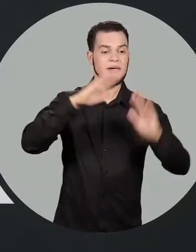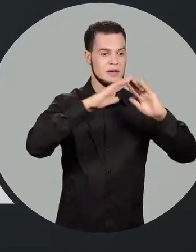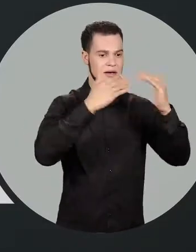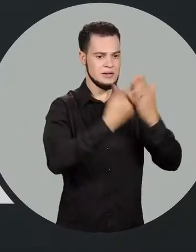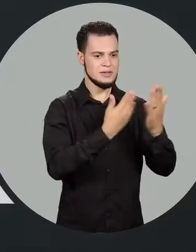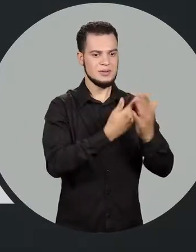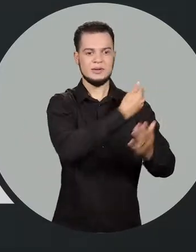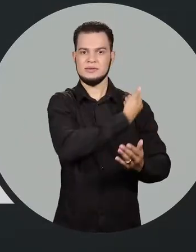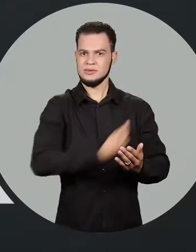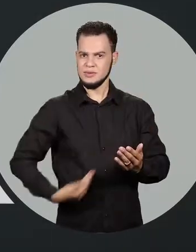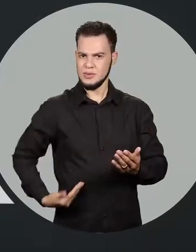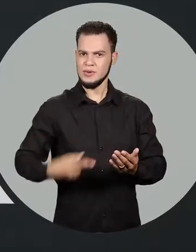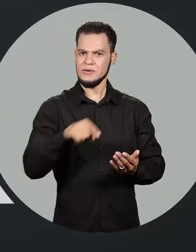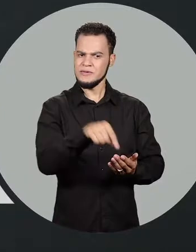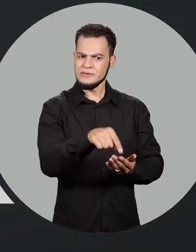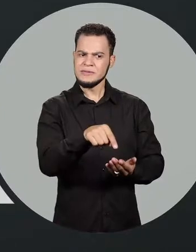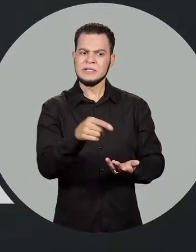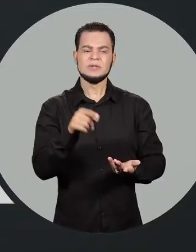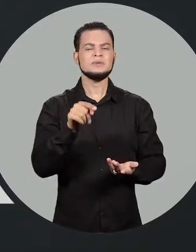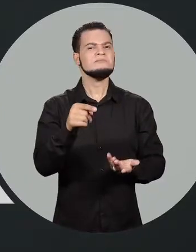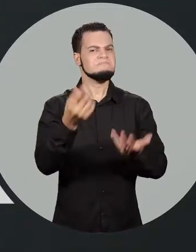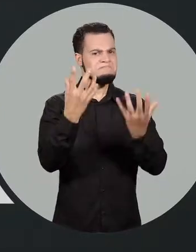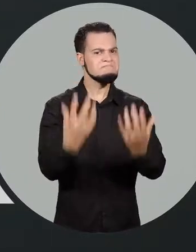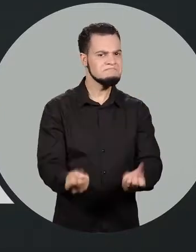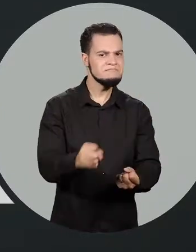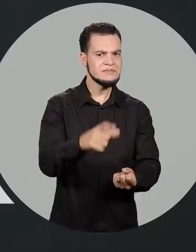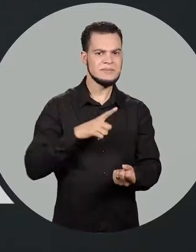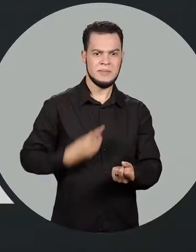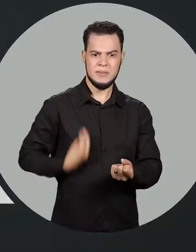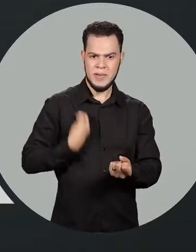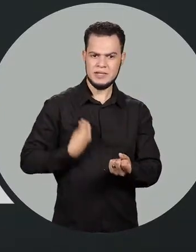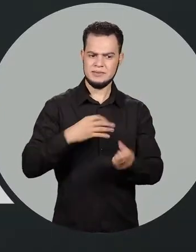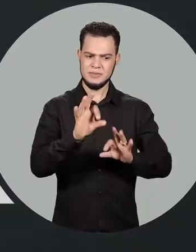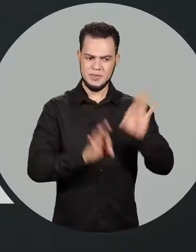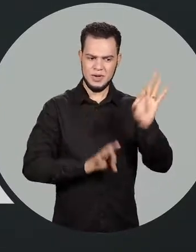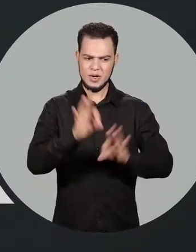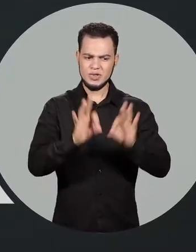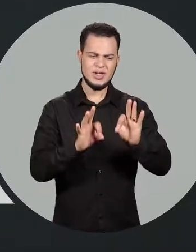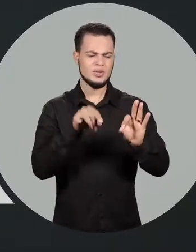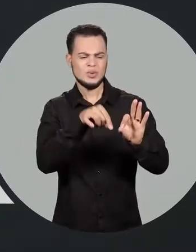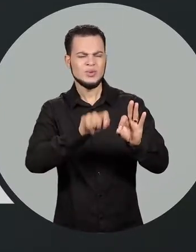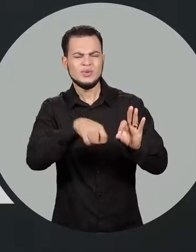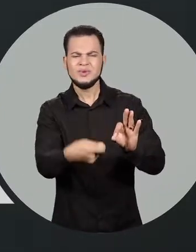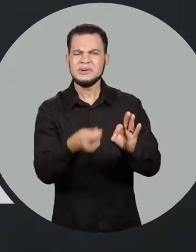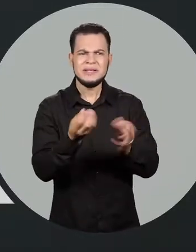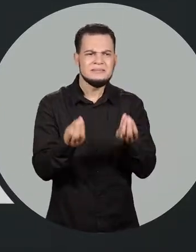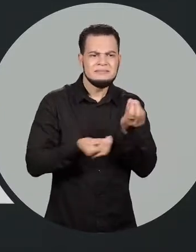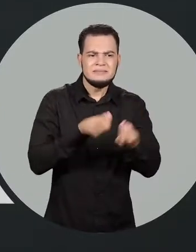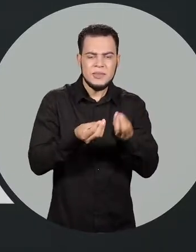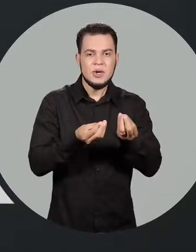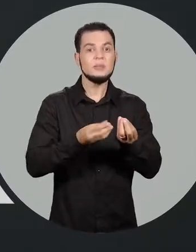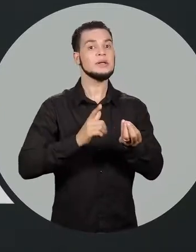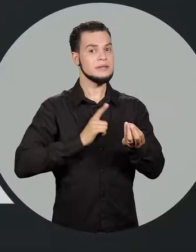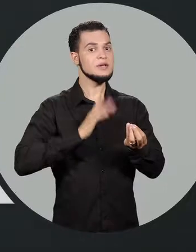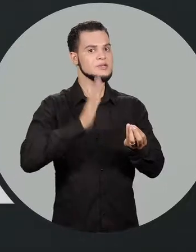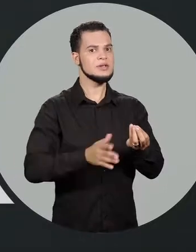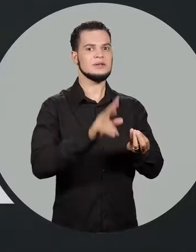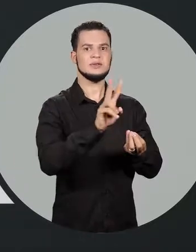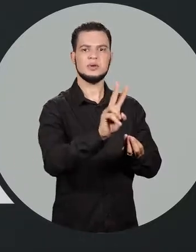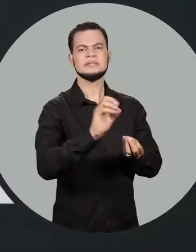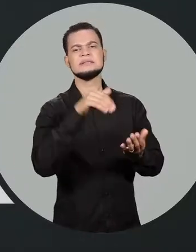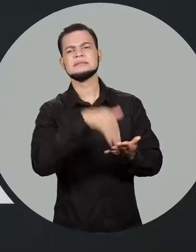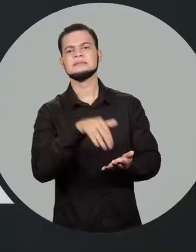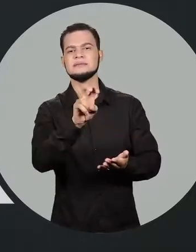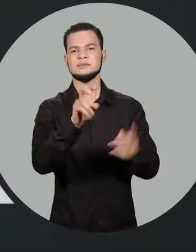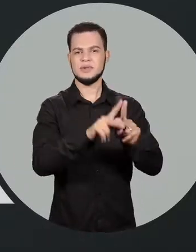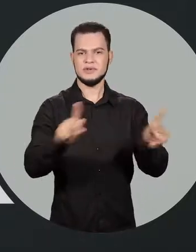estaduais selecionadas que atenderem aos pré-requisitos necessários para adesão ao projeto, ou seja, de 2 a 5 professores